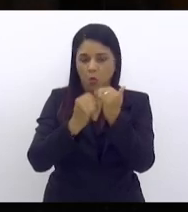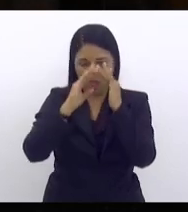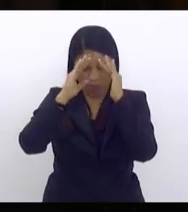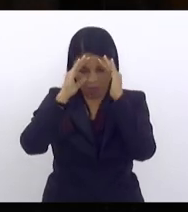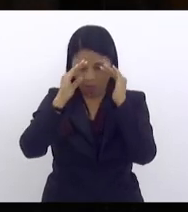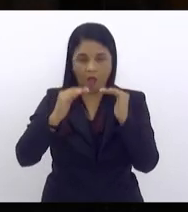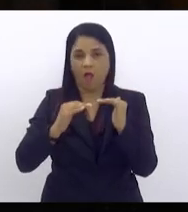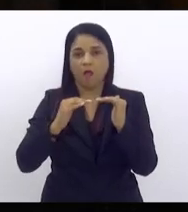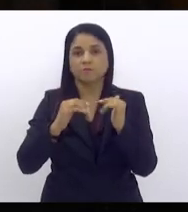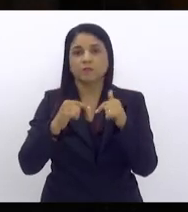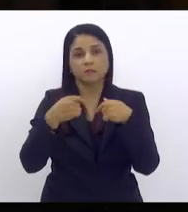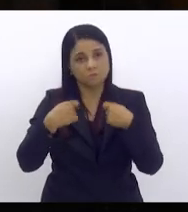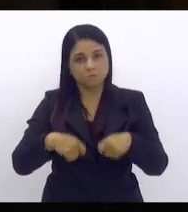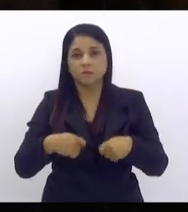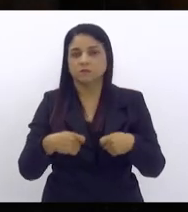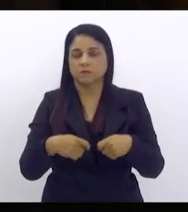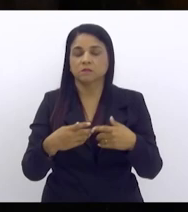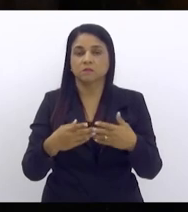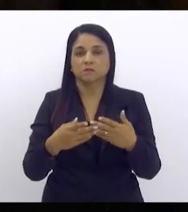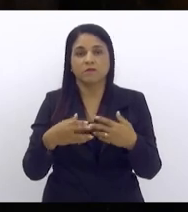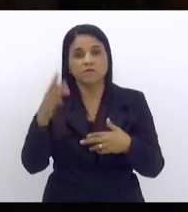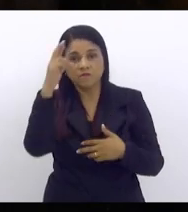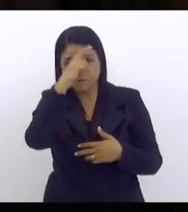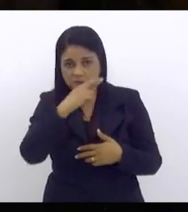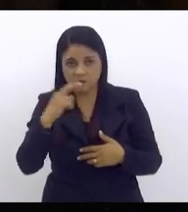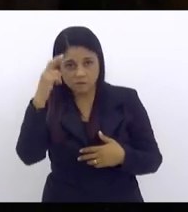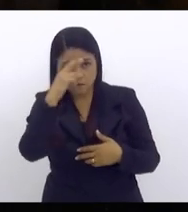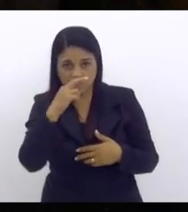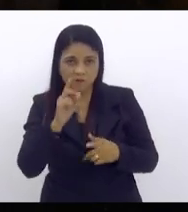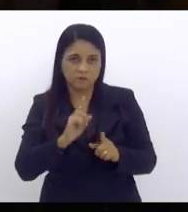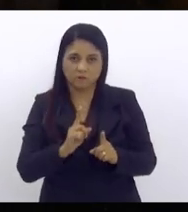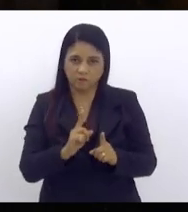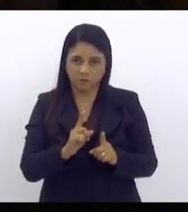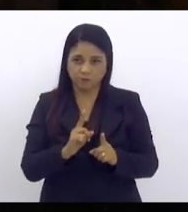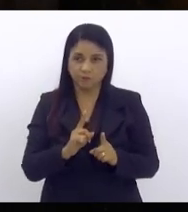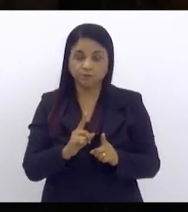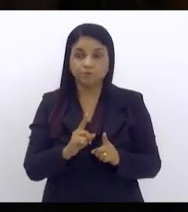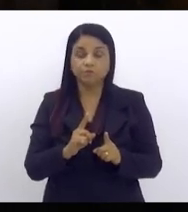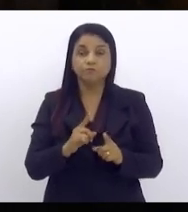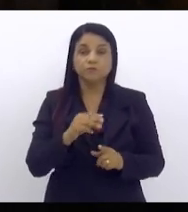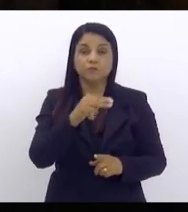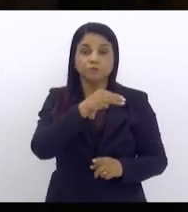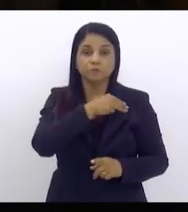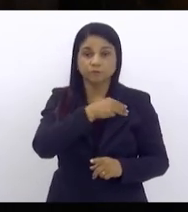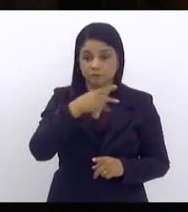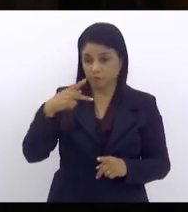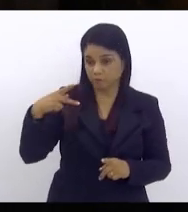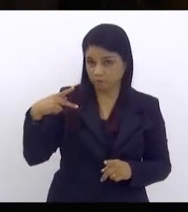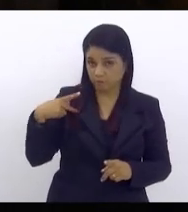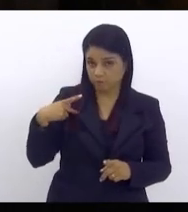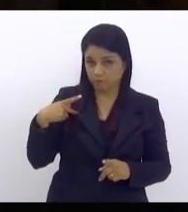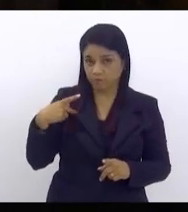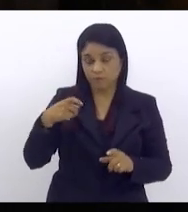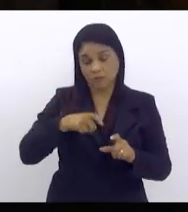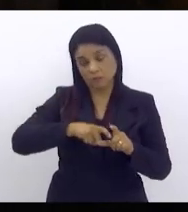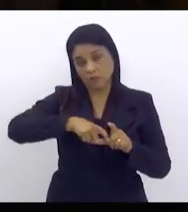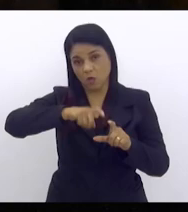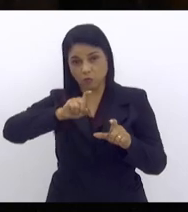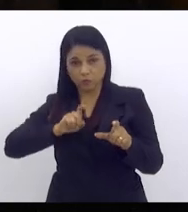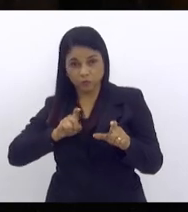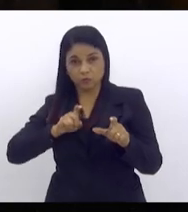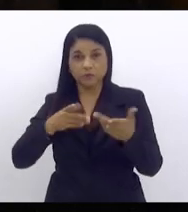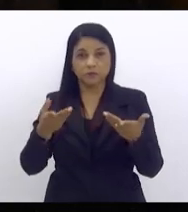a fiscalização. E o Ministério Público, na sua autonomia, como também tem o Tribunal de